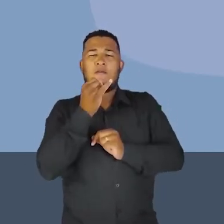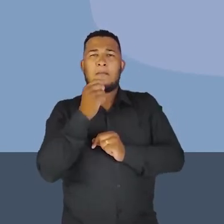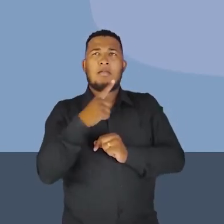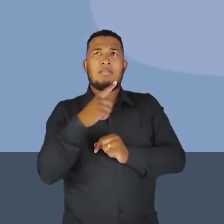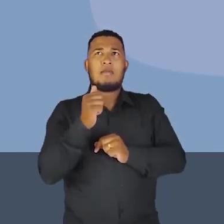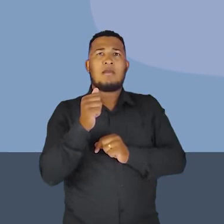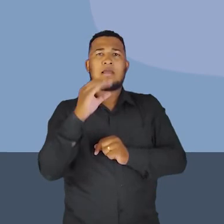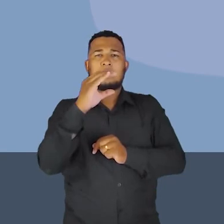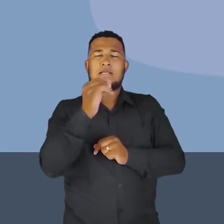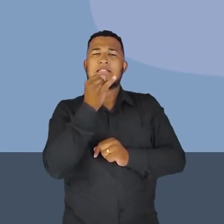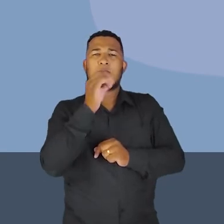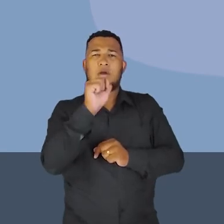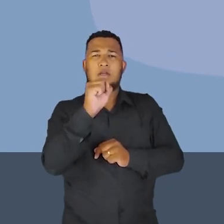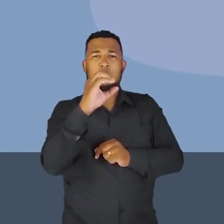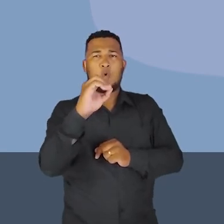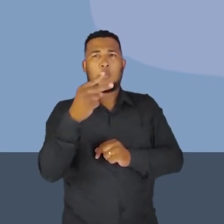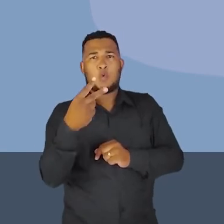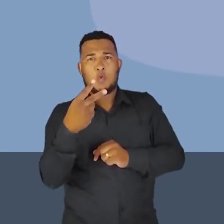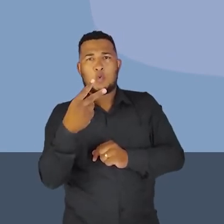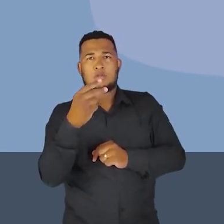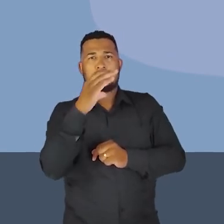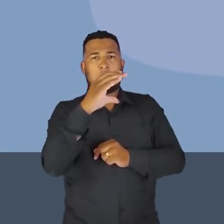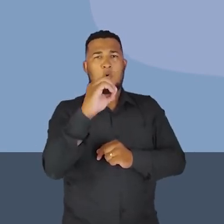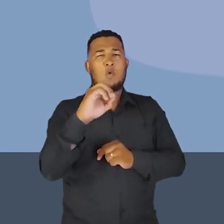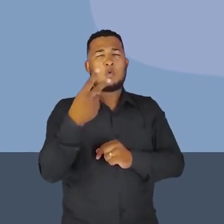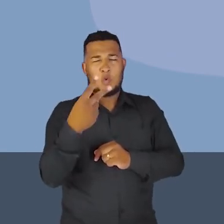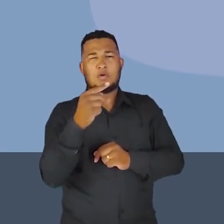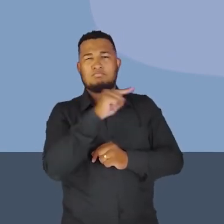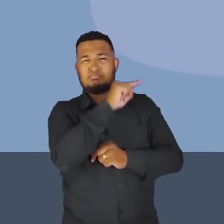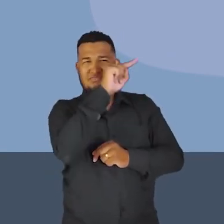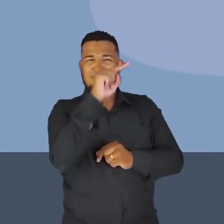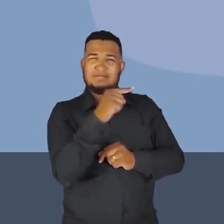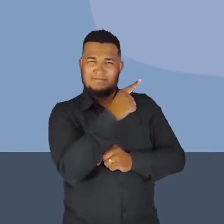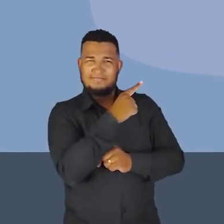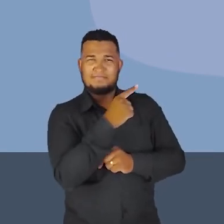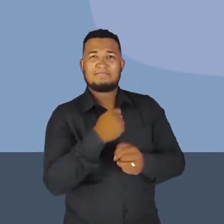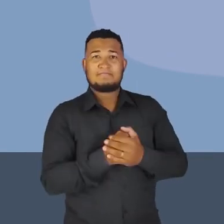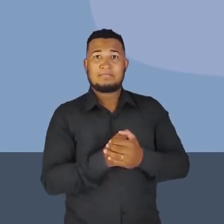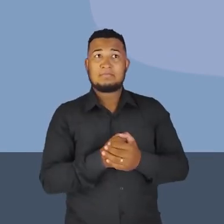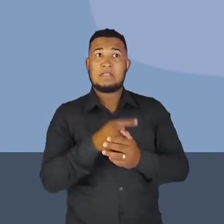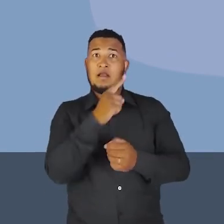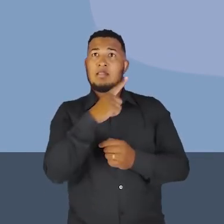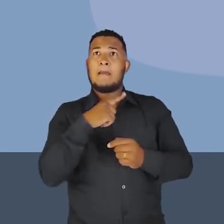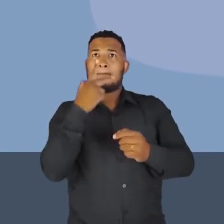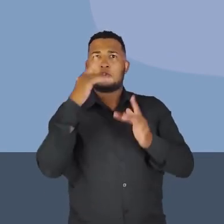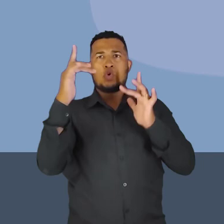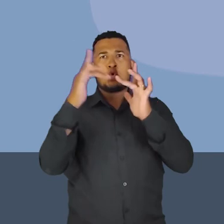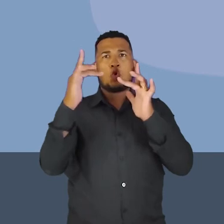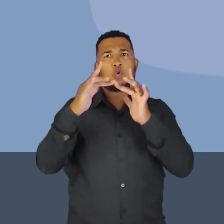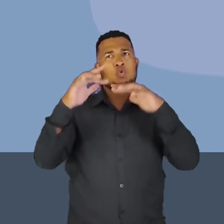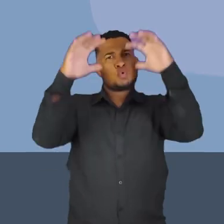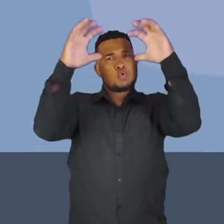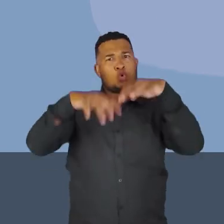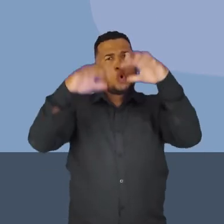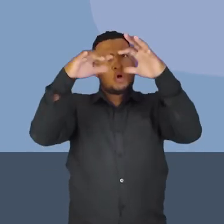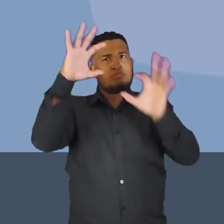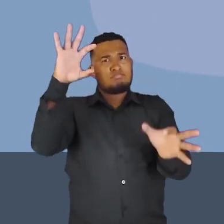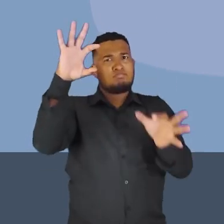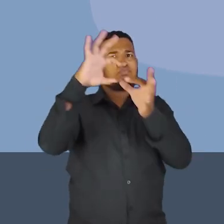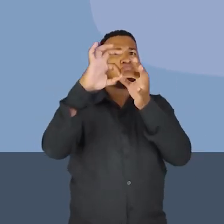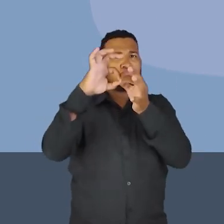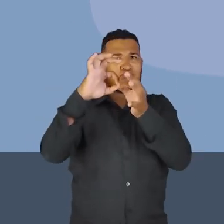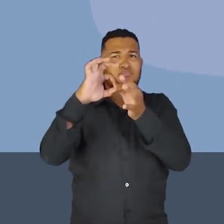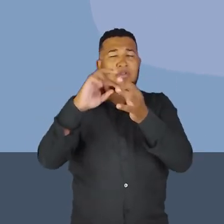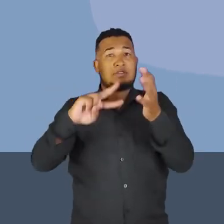né? SO2, NO2 e CO2. Quando esses gases entram em contato com a chuva, né, a gente